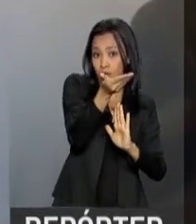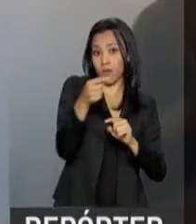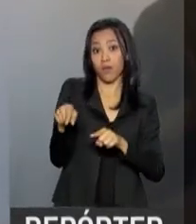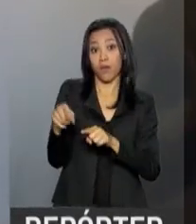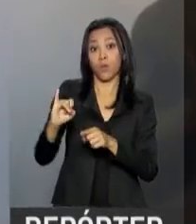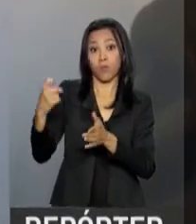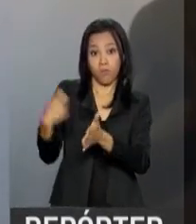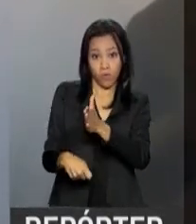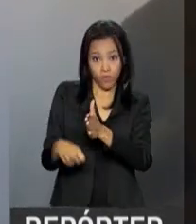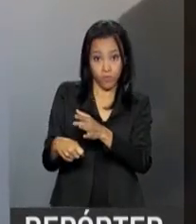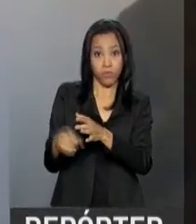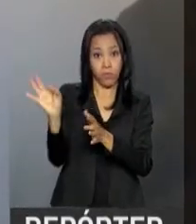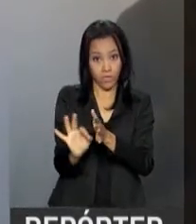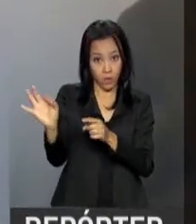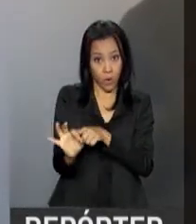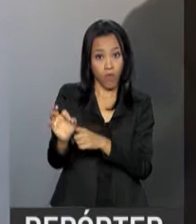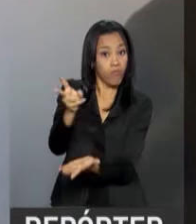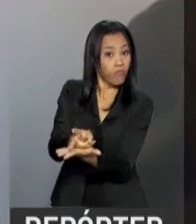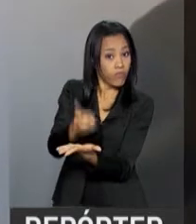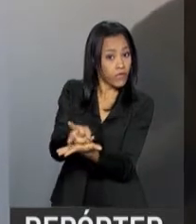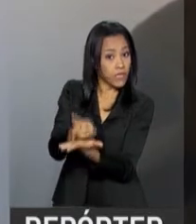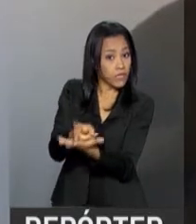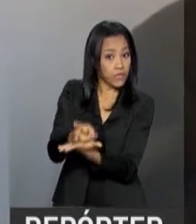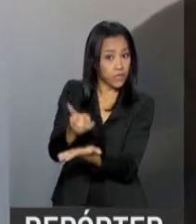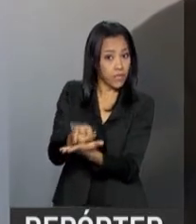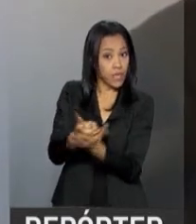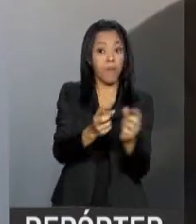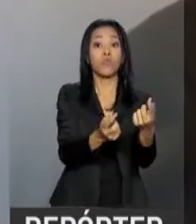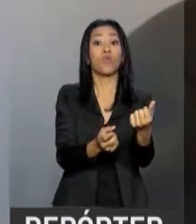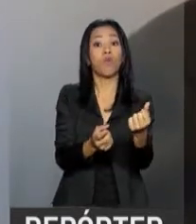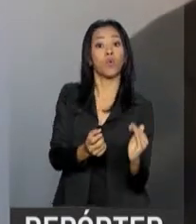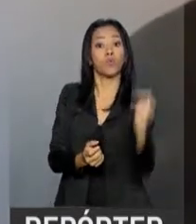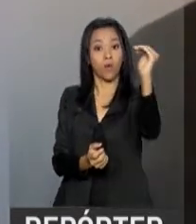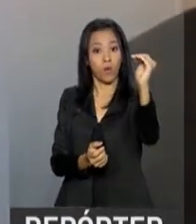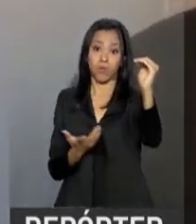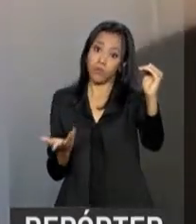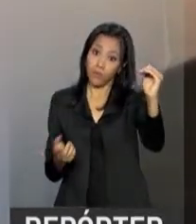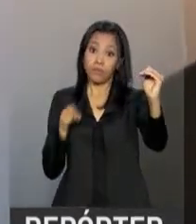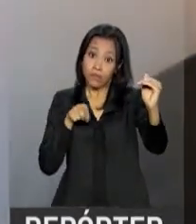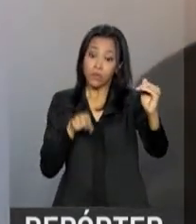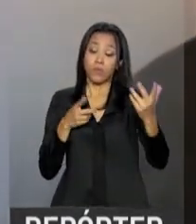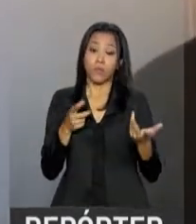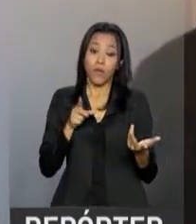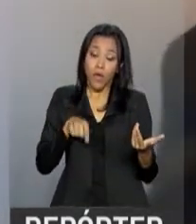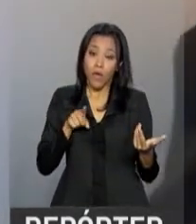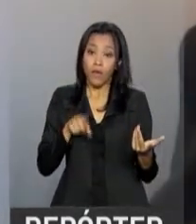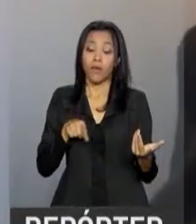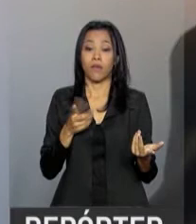percentualmente a fixa porém o valor sobe mais então isso adiciona ia o mesmo